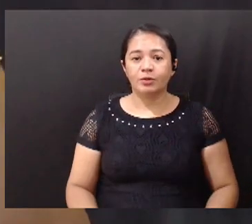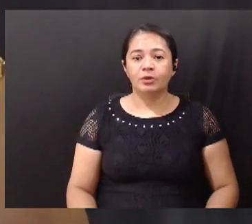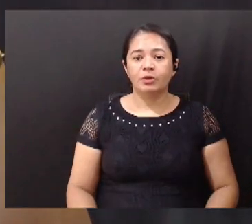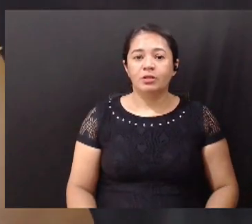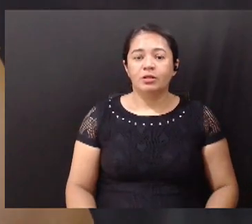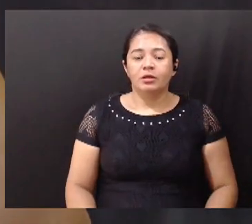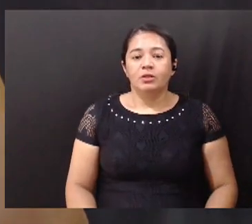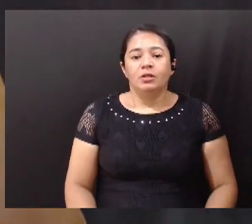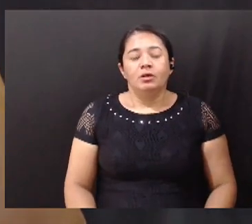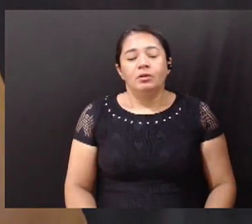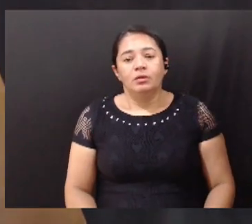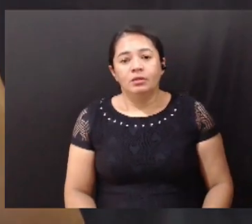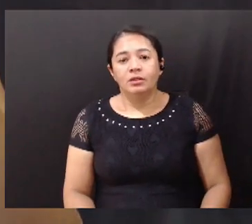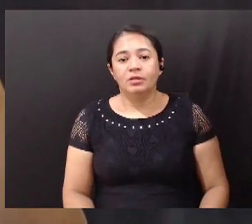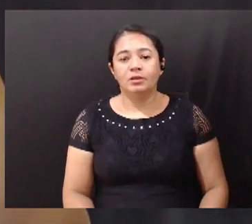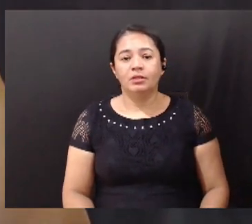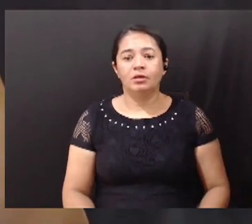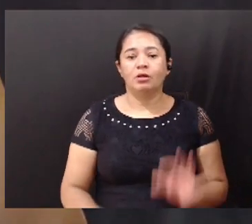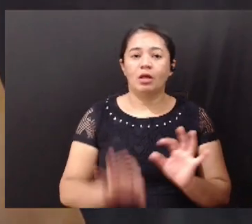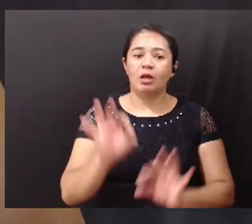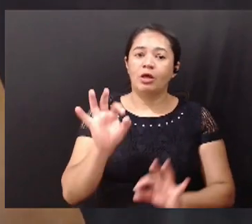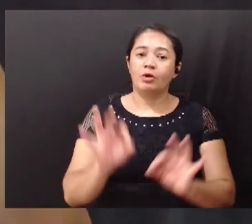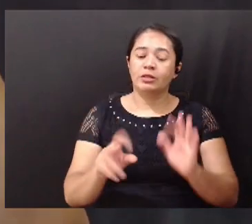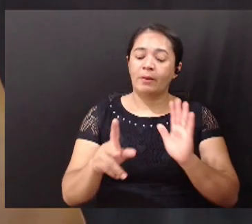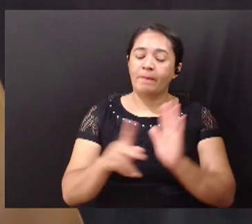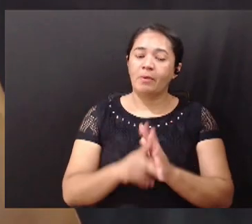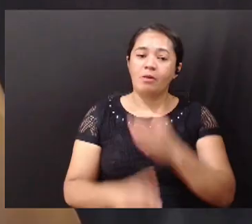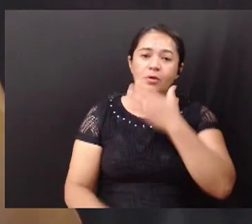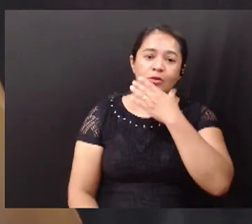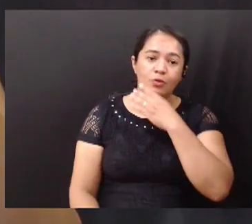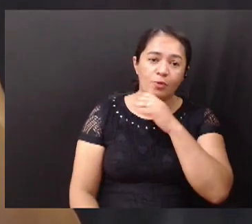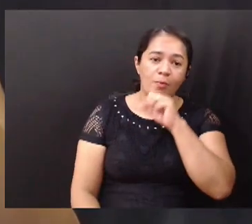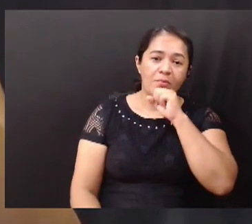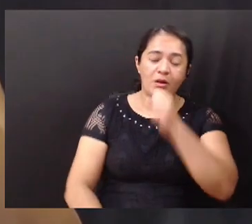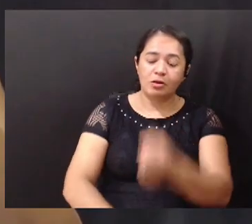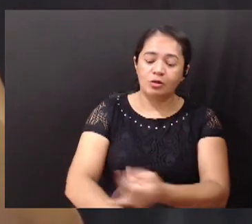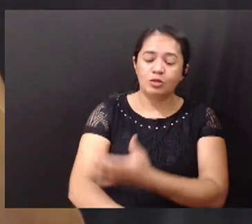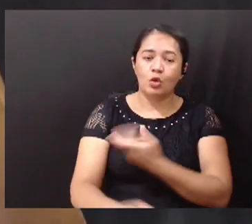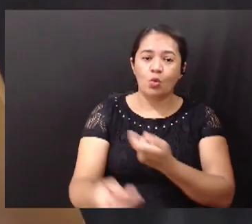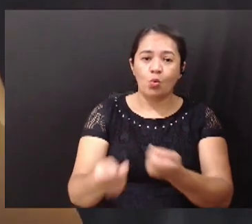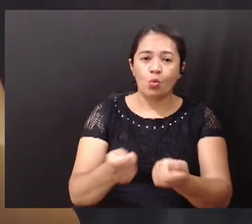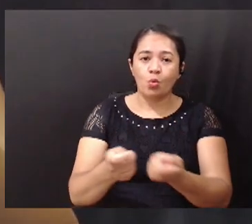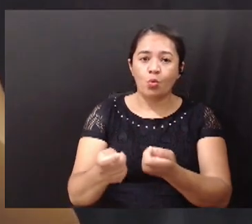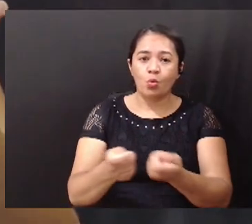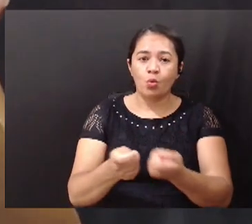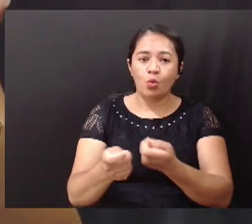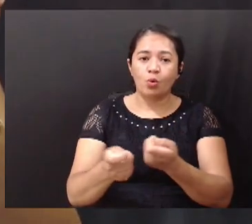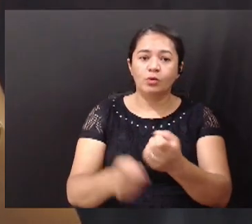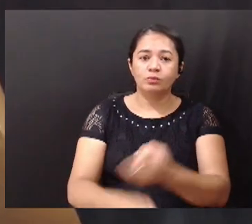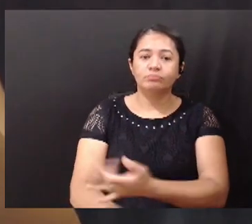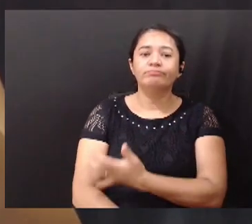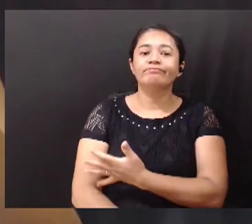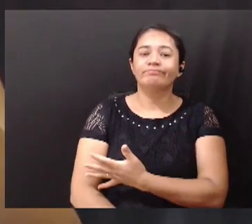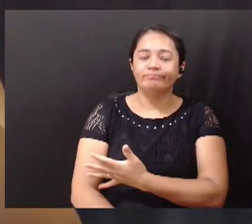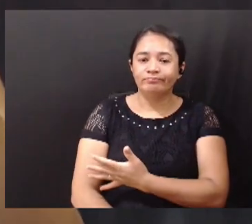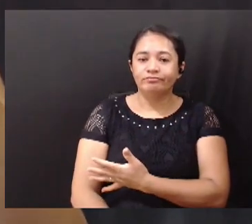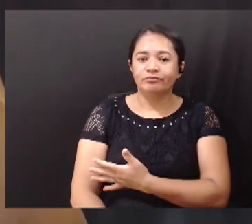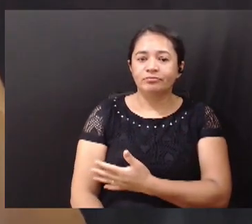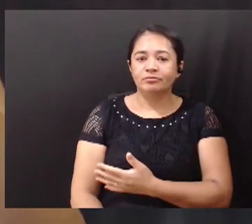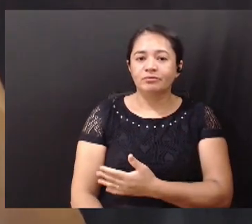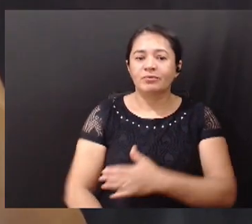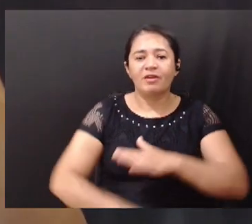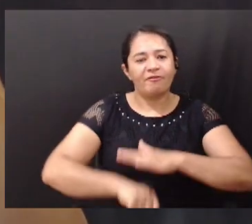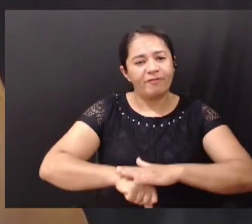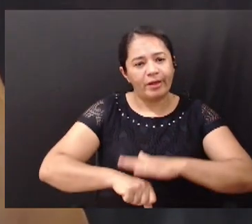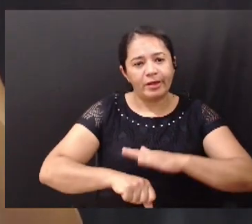essa organização do pai, né? Essa organização emocional, esse controle emocional dos pais vai fazer toda a diferença. Porque um